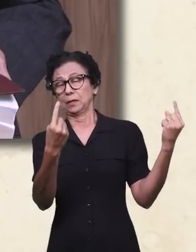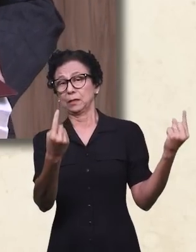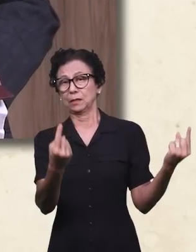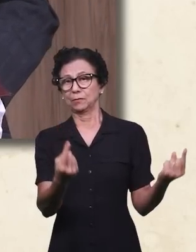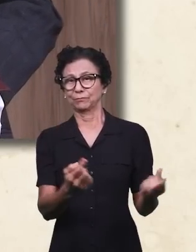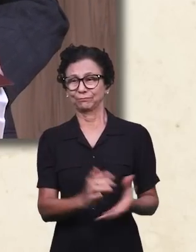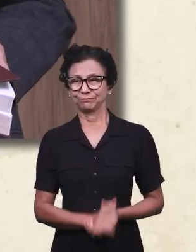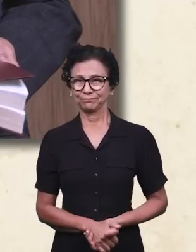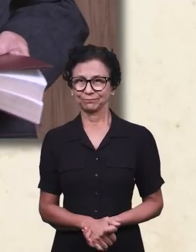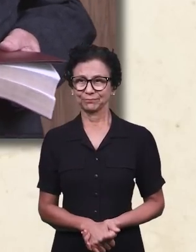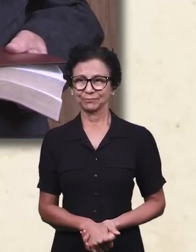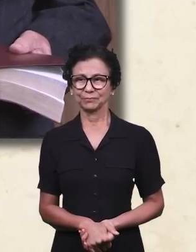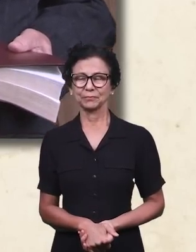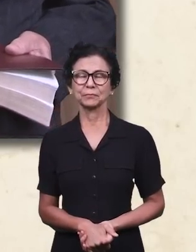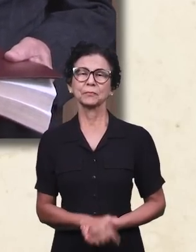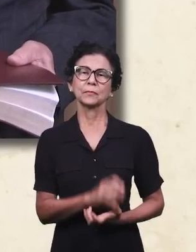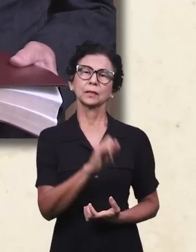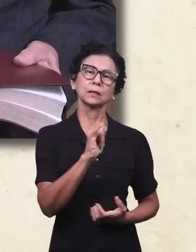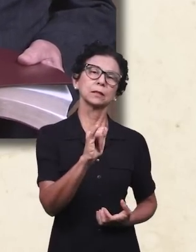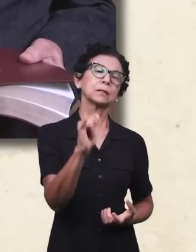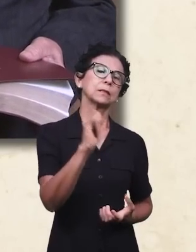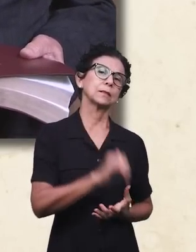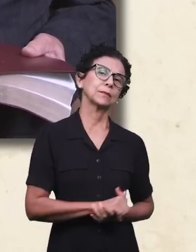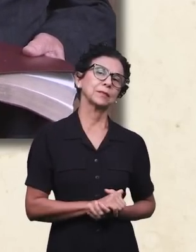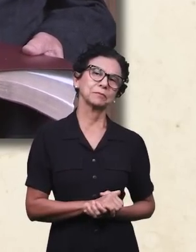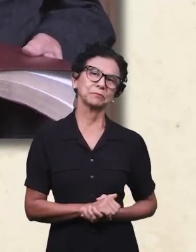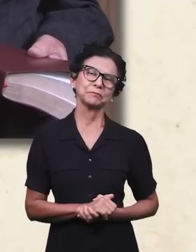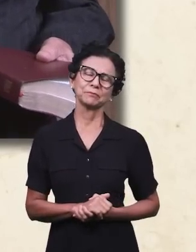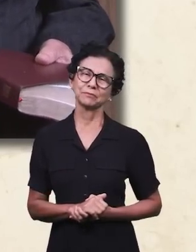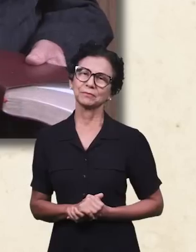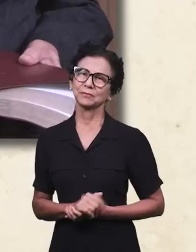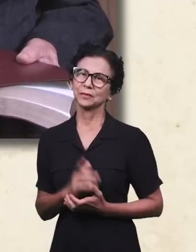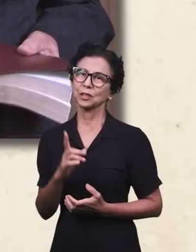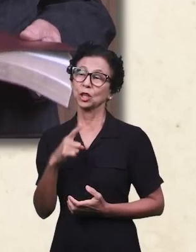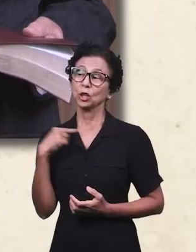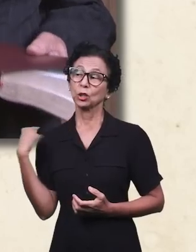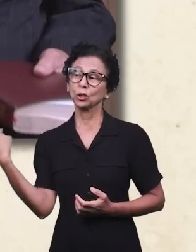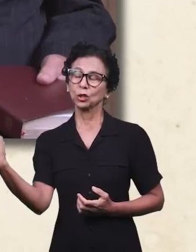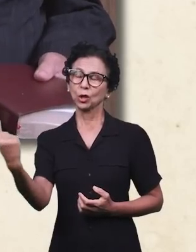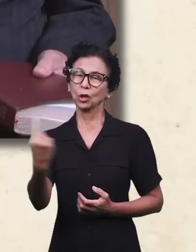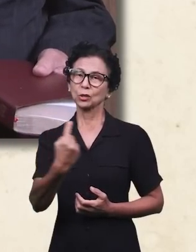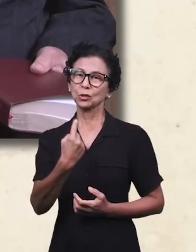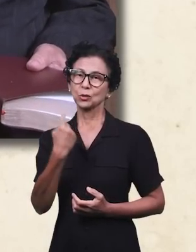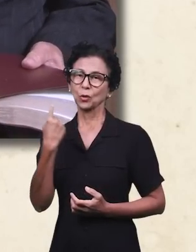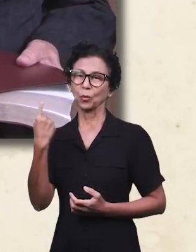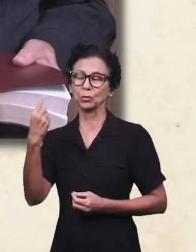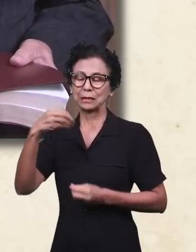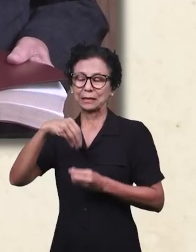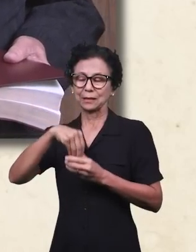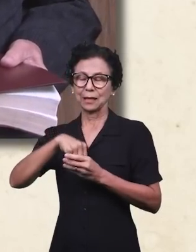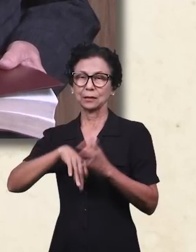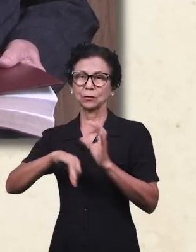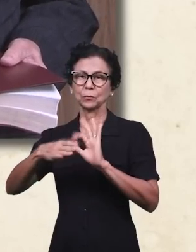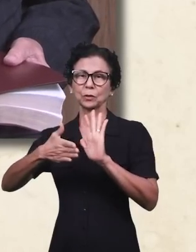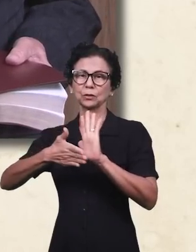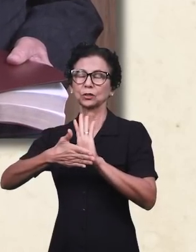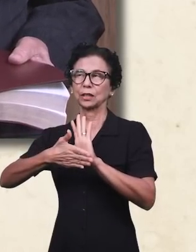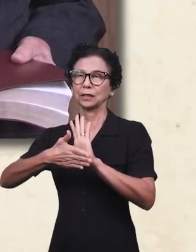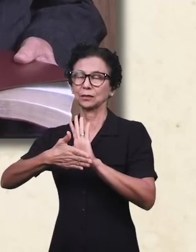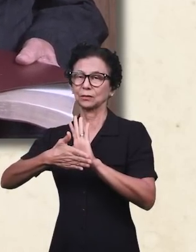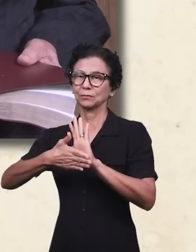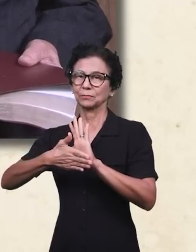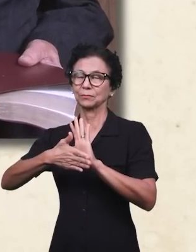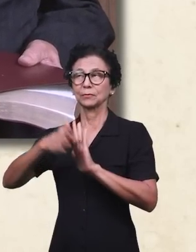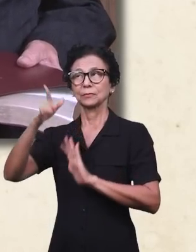existência. Mas eu quero dizer para você que nós estamos todos debaixo de um projeto de Deus, um plano de Deus.